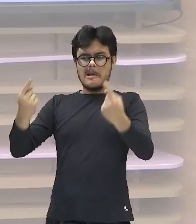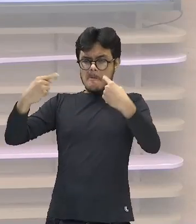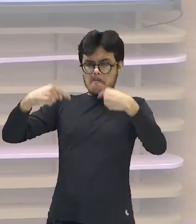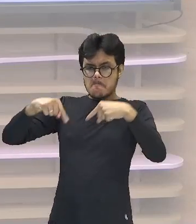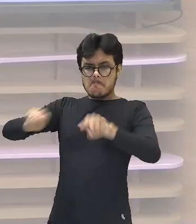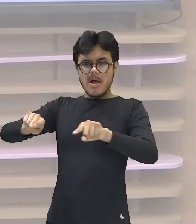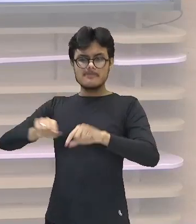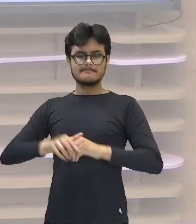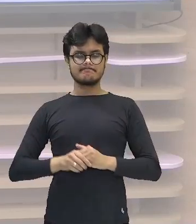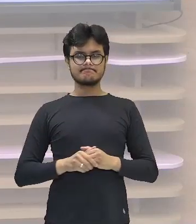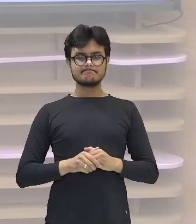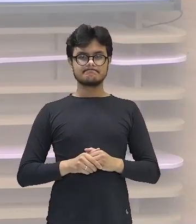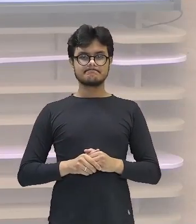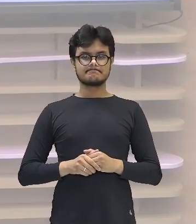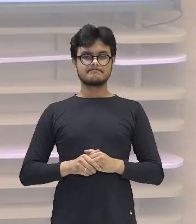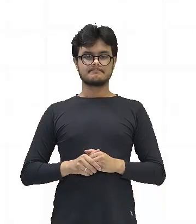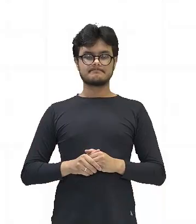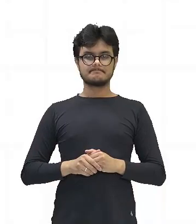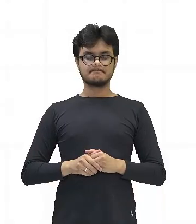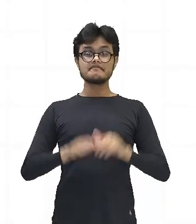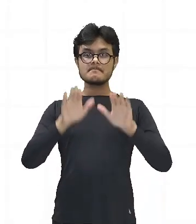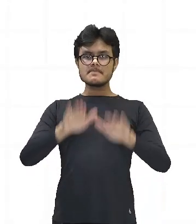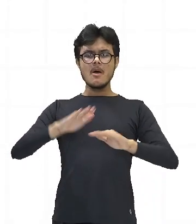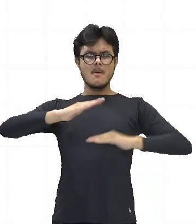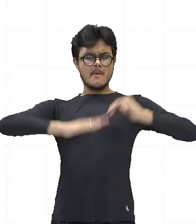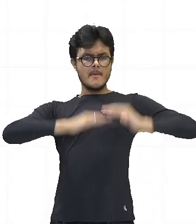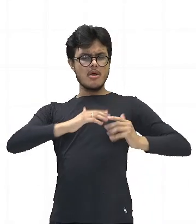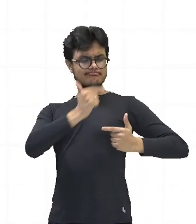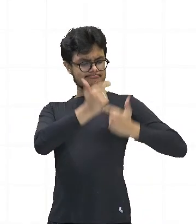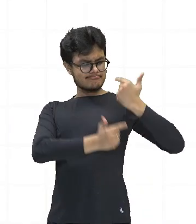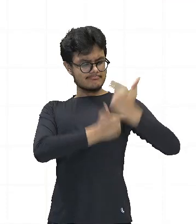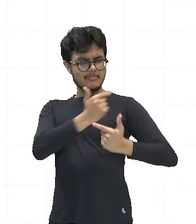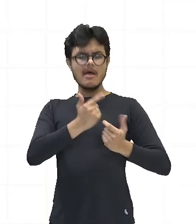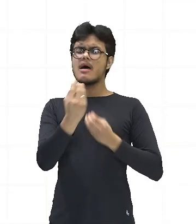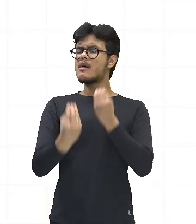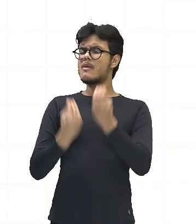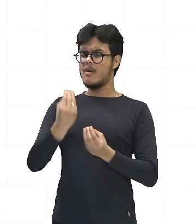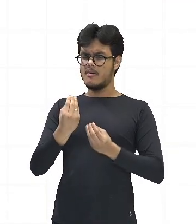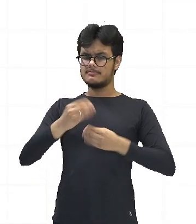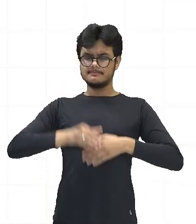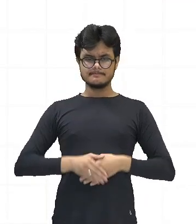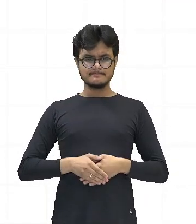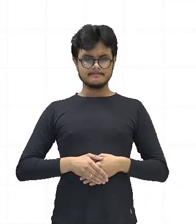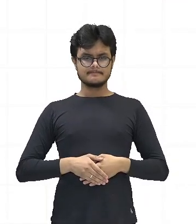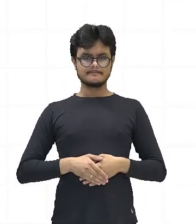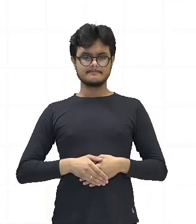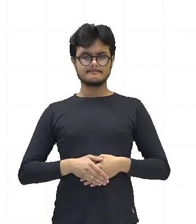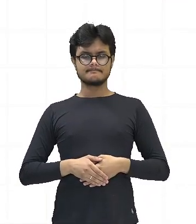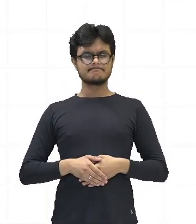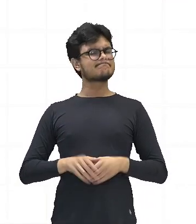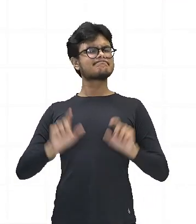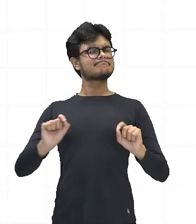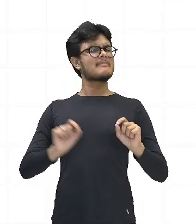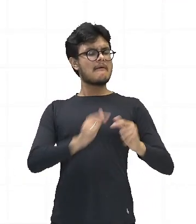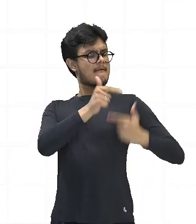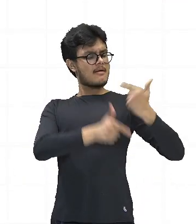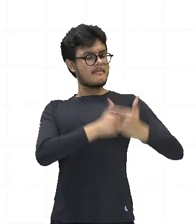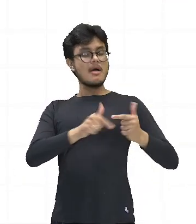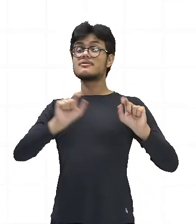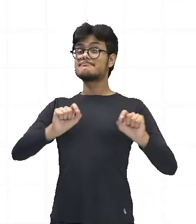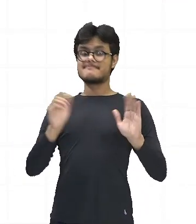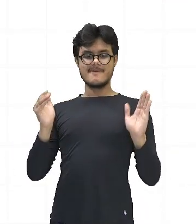faixa. Temos também a mão de obra utilizada, e aí a gente fala sobre a mão de obra indígena, que